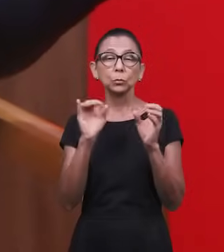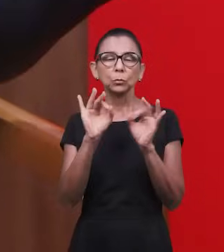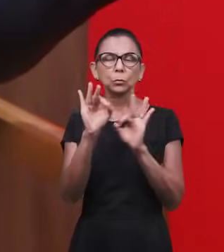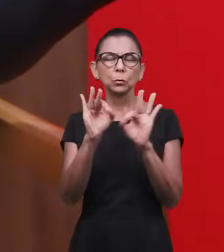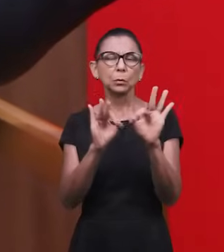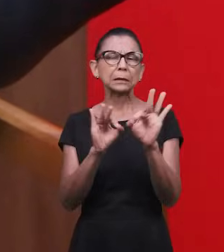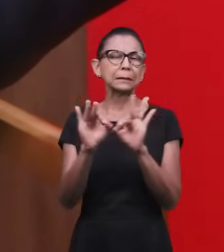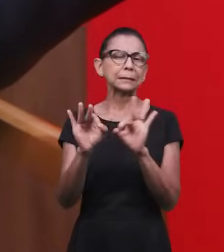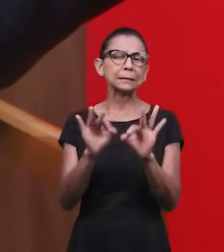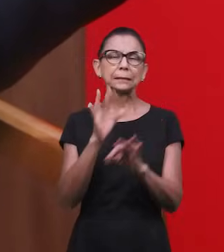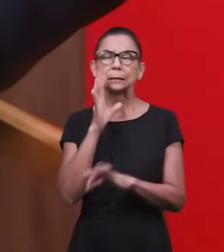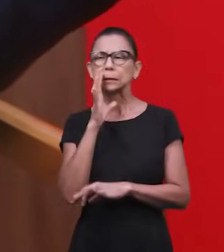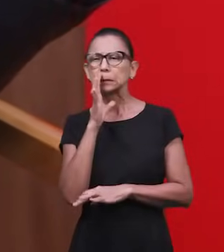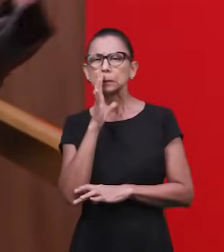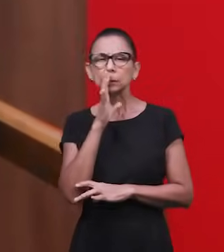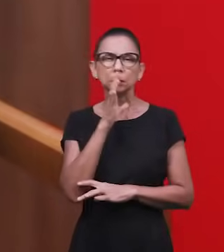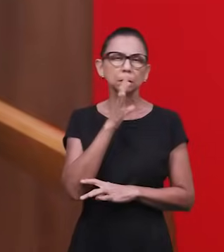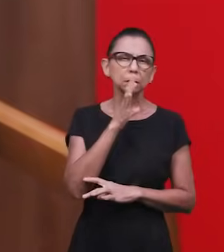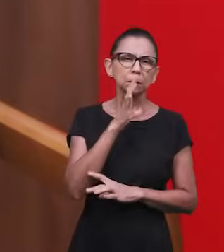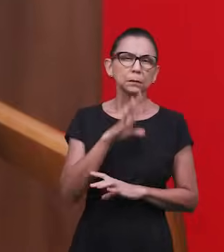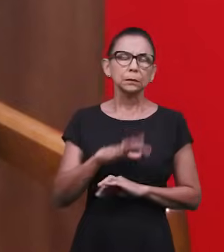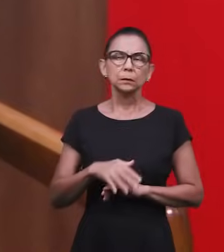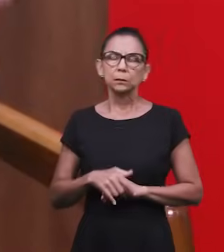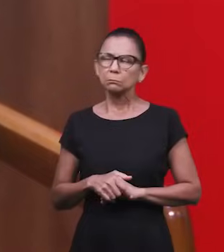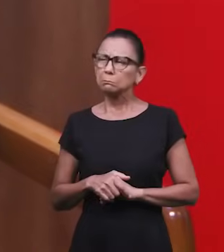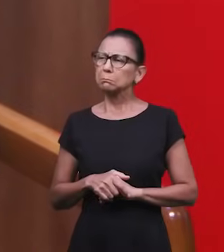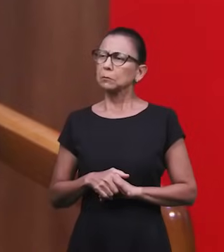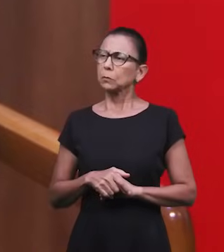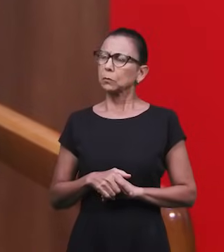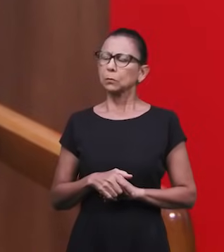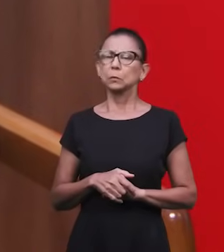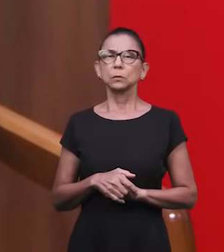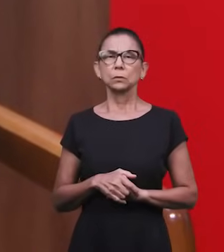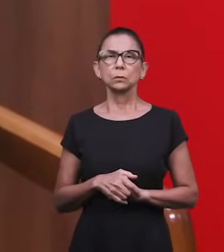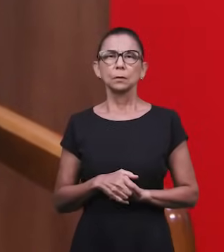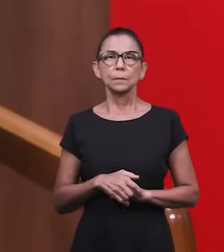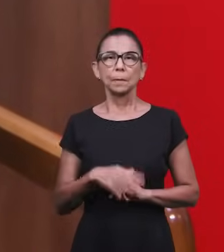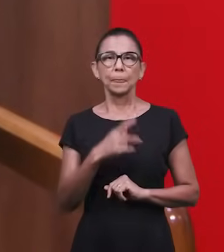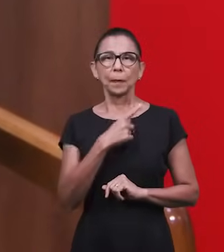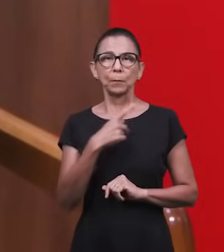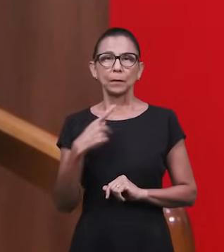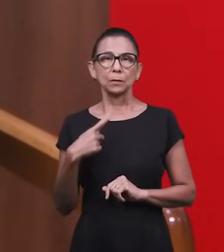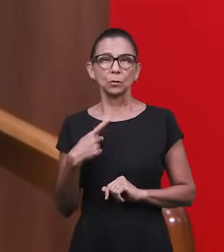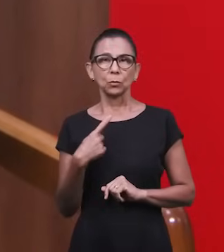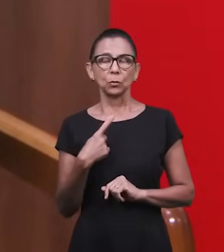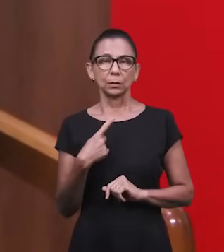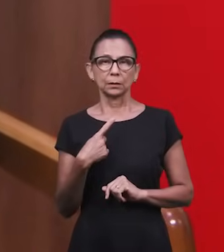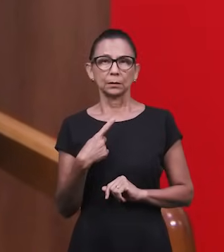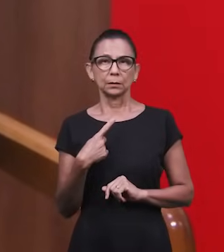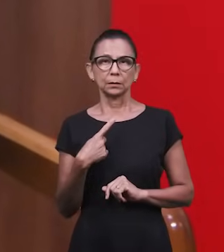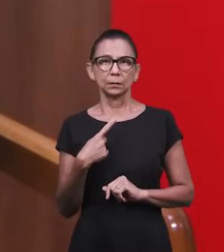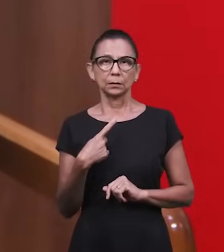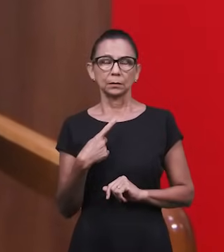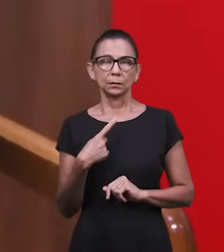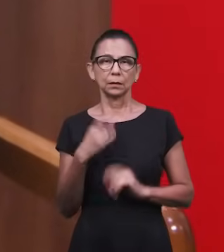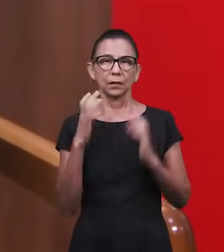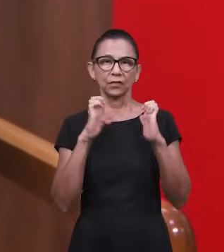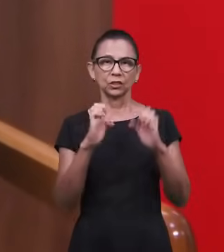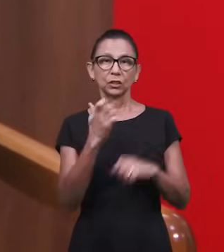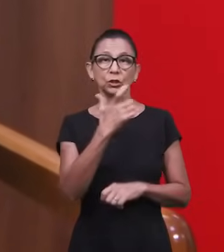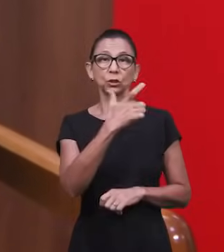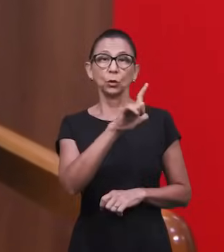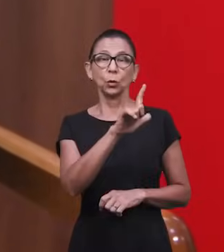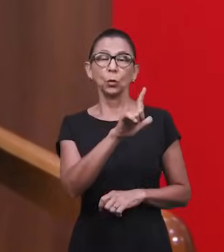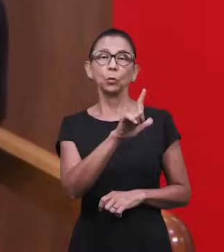Pastores evangélicos de outras denominações que estiveram, ficaram muito